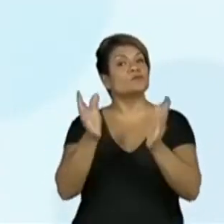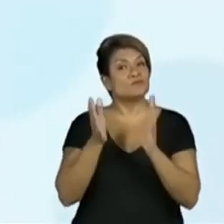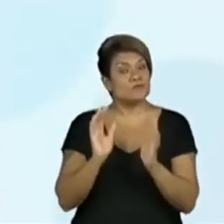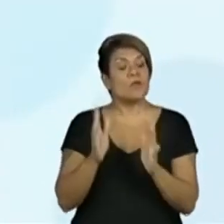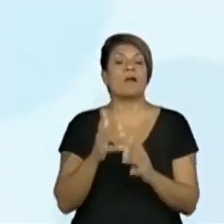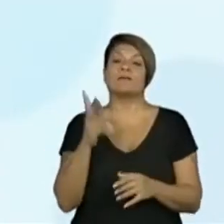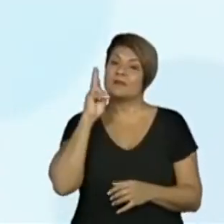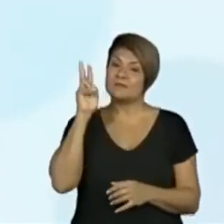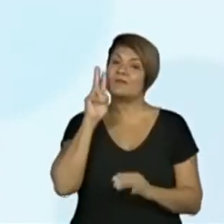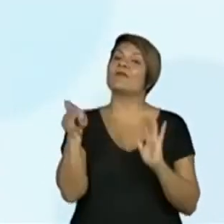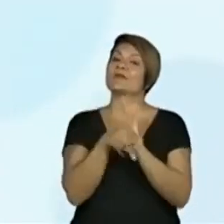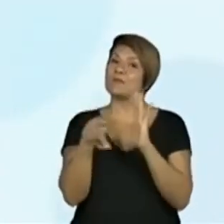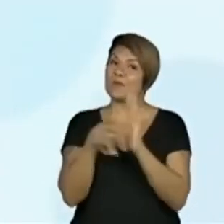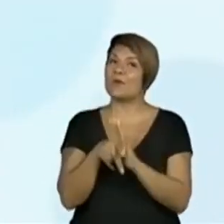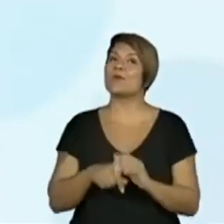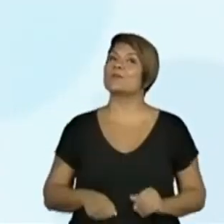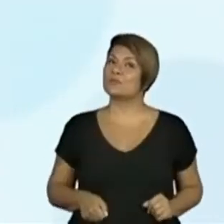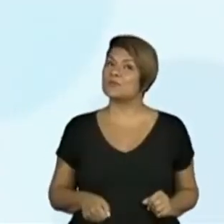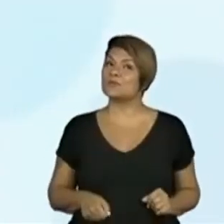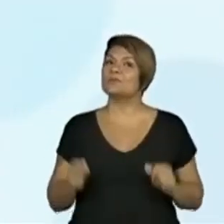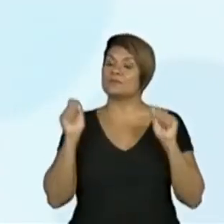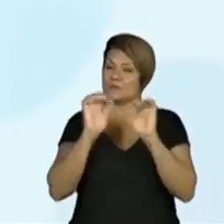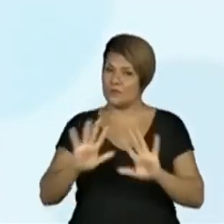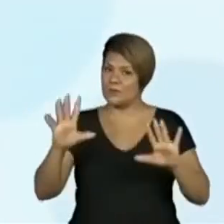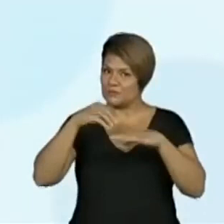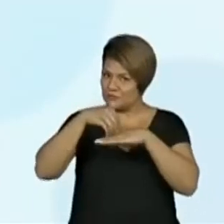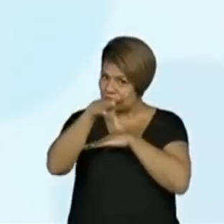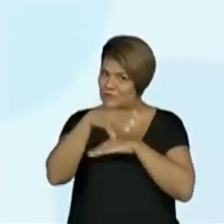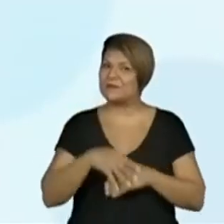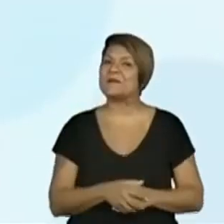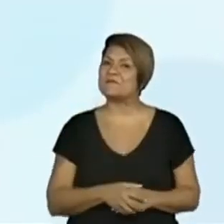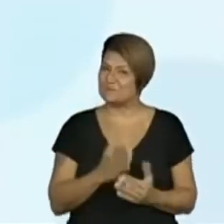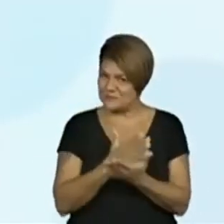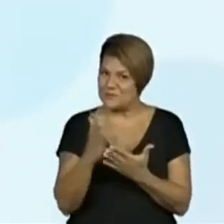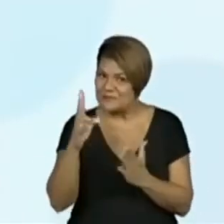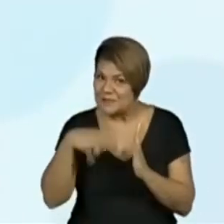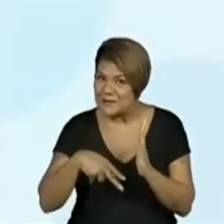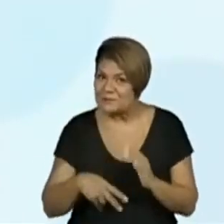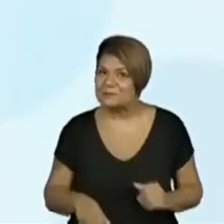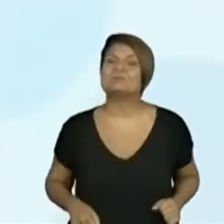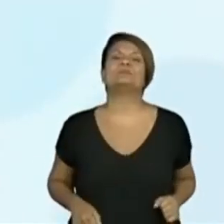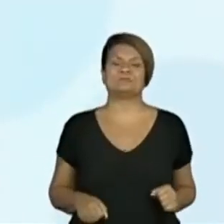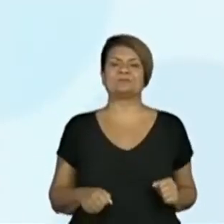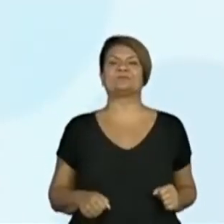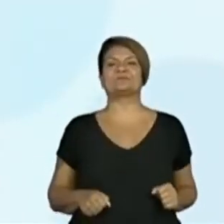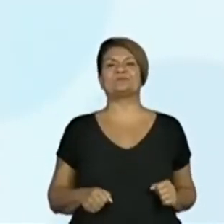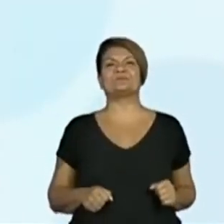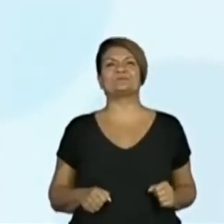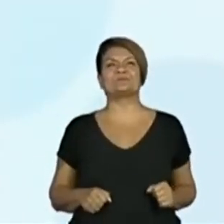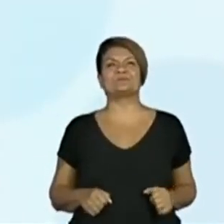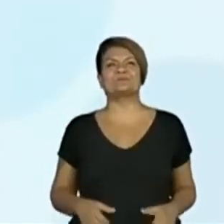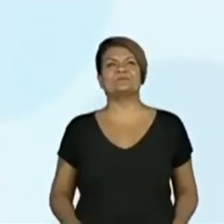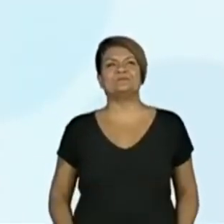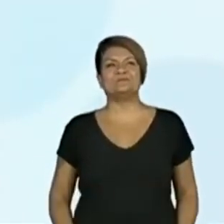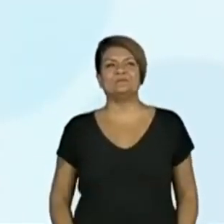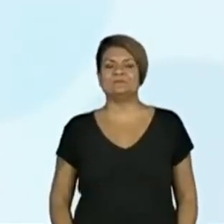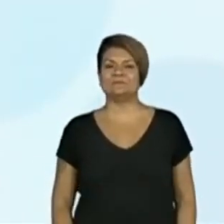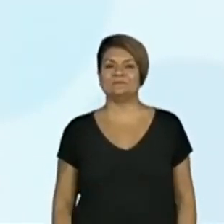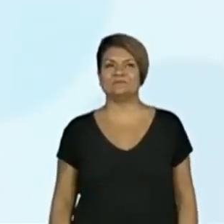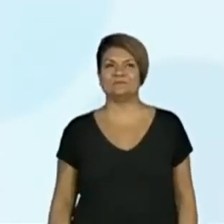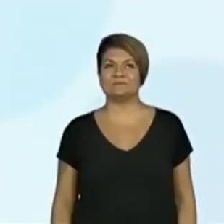na história. Opa, então a imagem está me dando dicas. Vamos começar a nossa leitura. Deixa eu trocar pelo marcador de